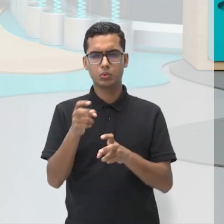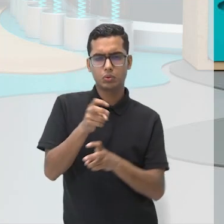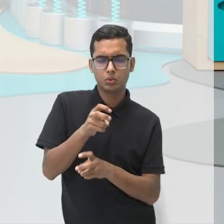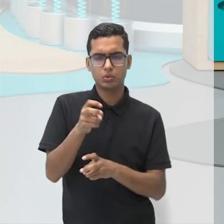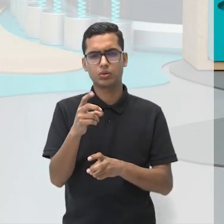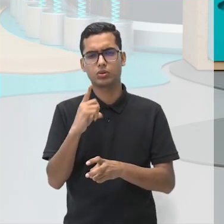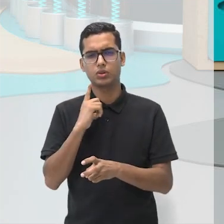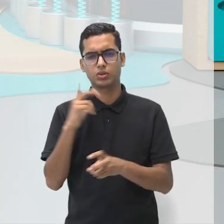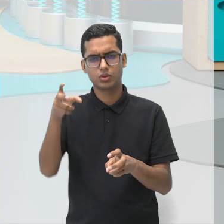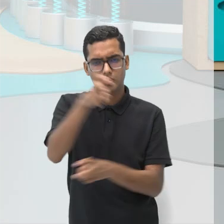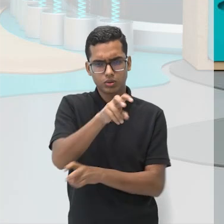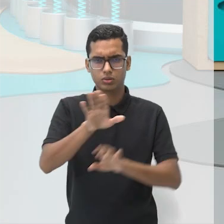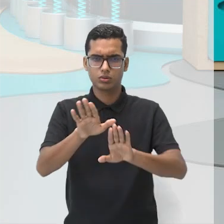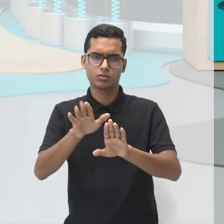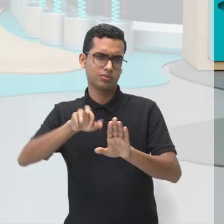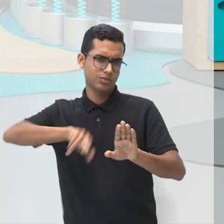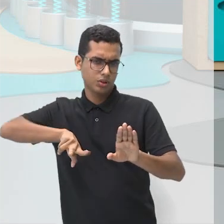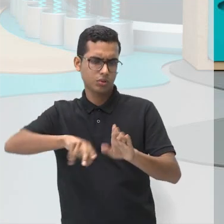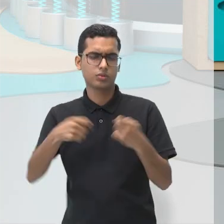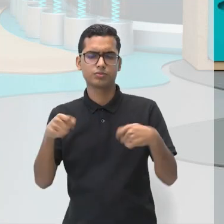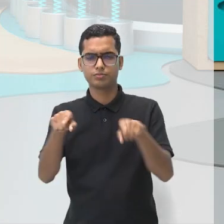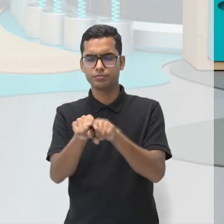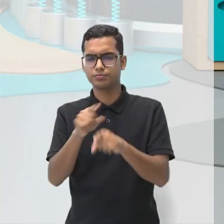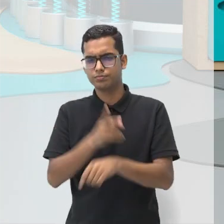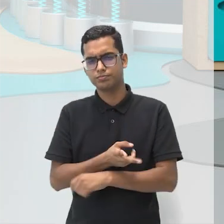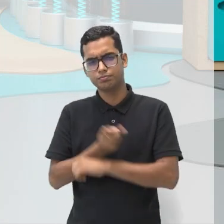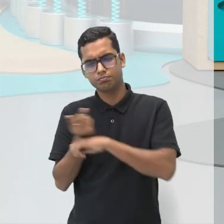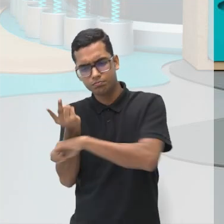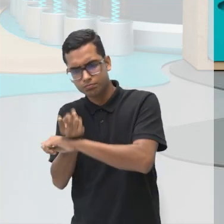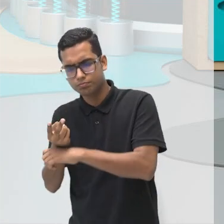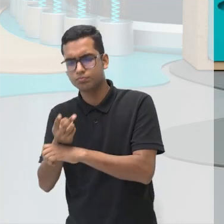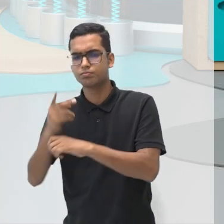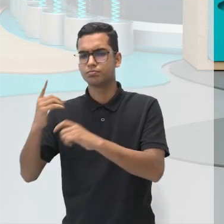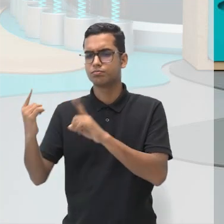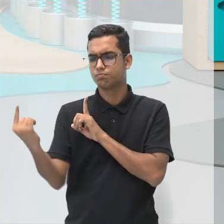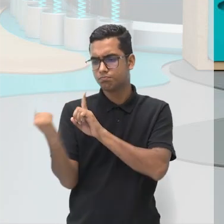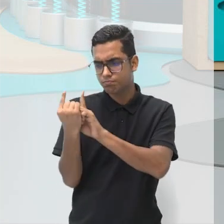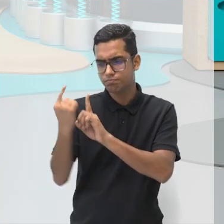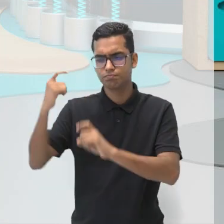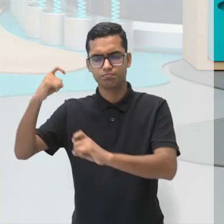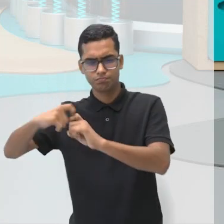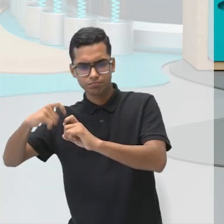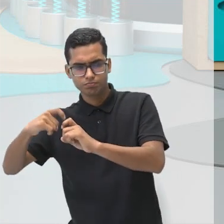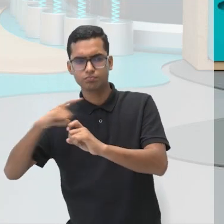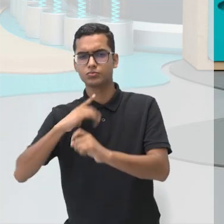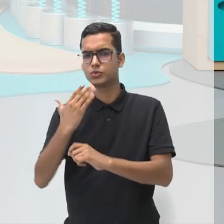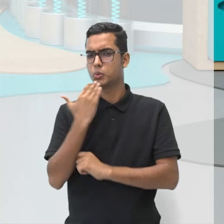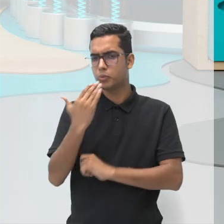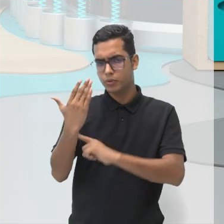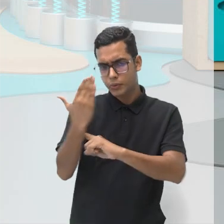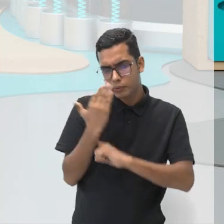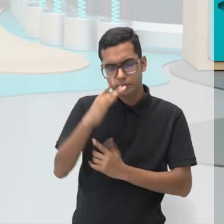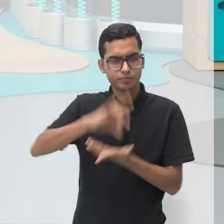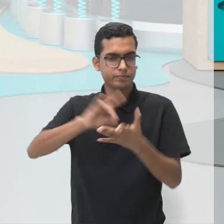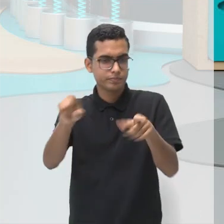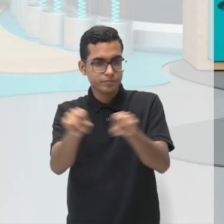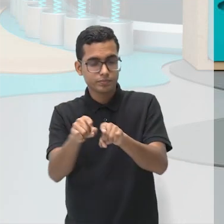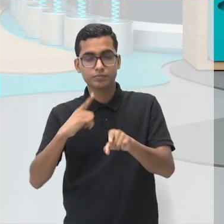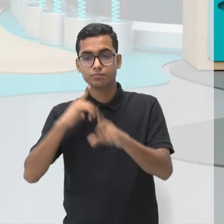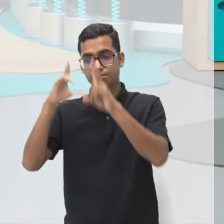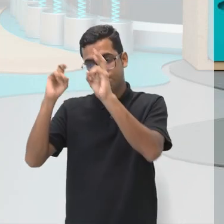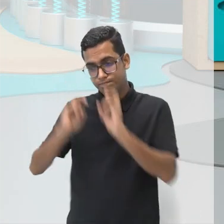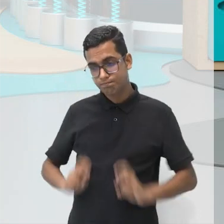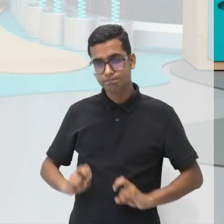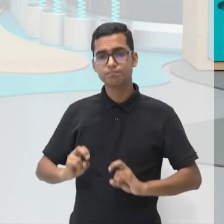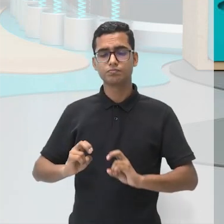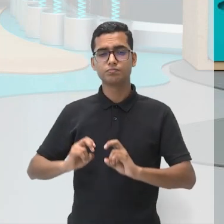falou na aula. Calma, não funciona assim, procura um médico, pede ajuda, verifica lá os diagnósticos que ele vai te